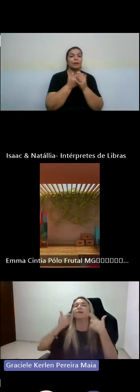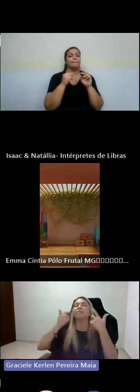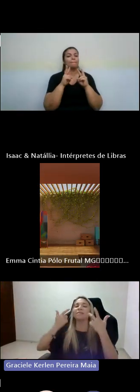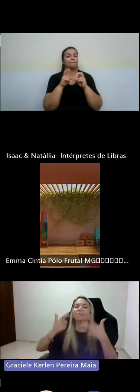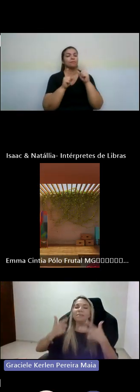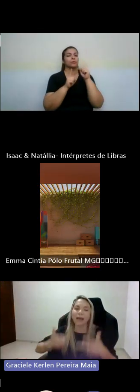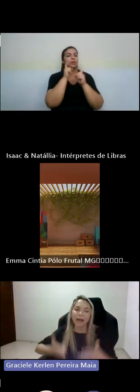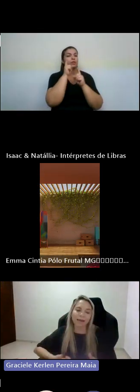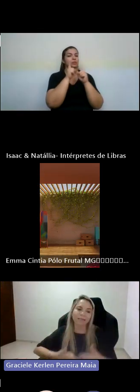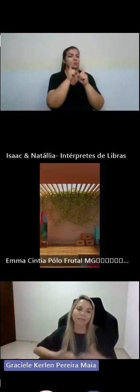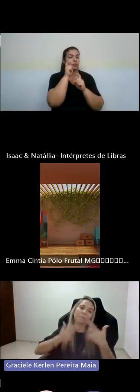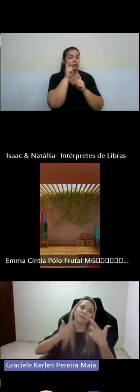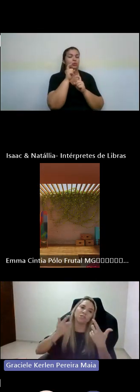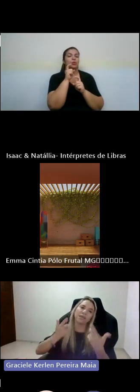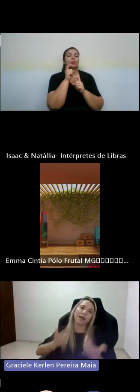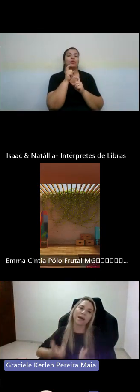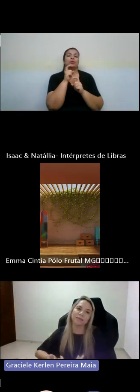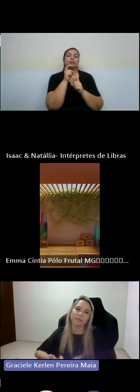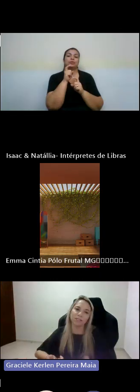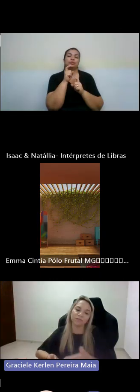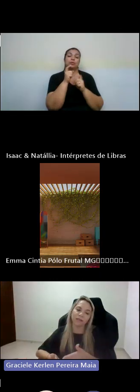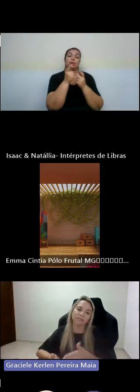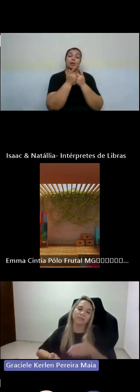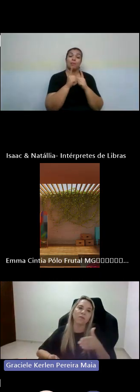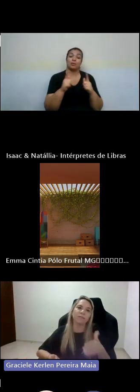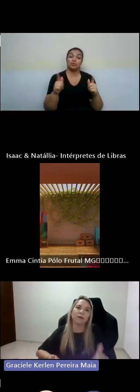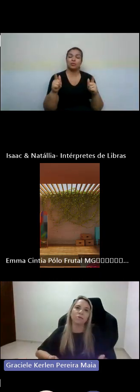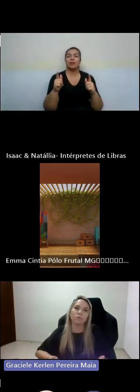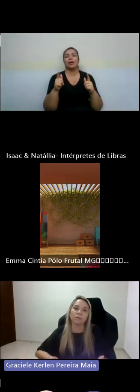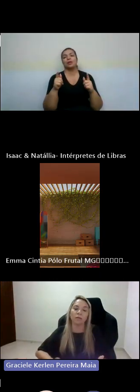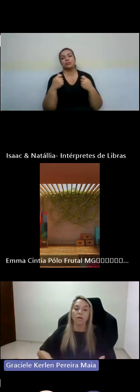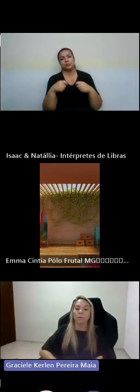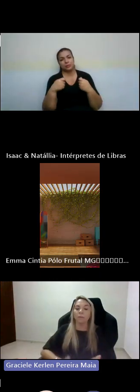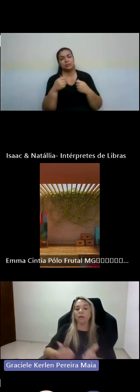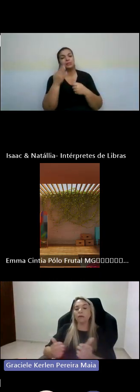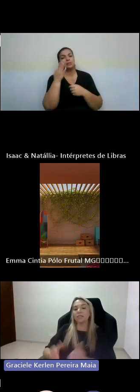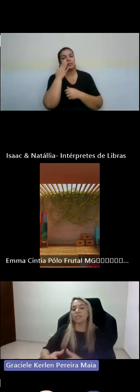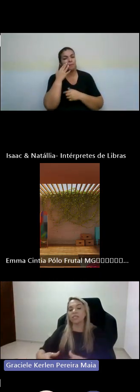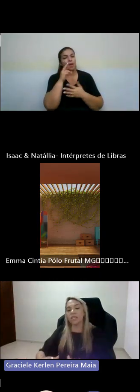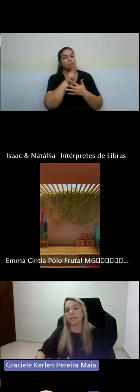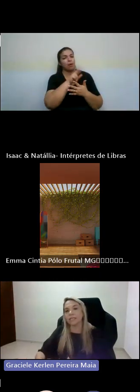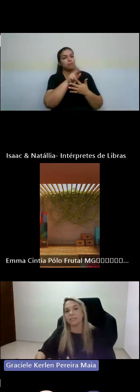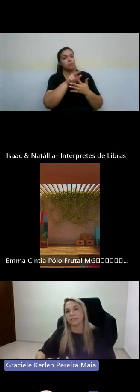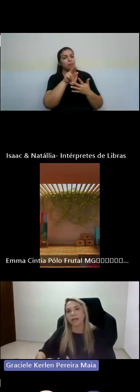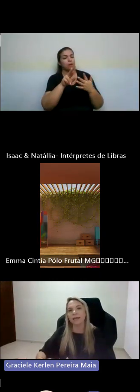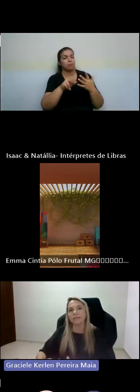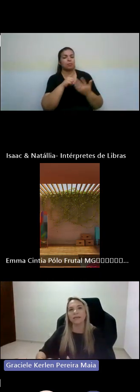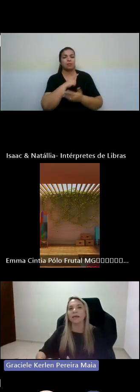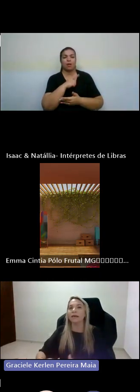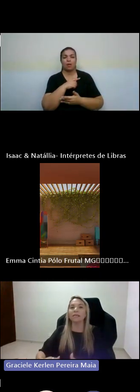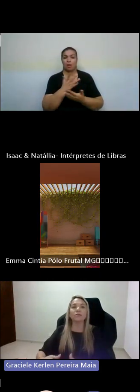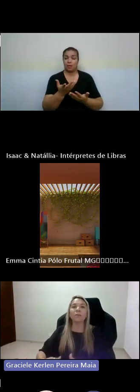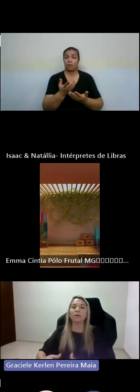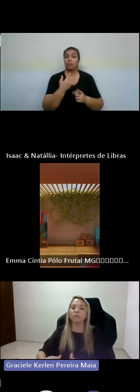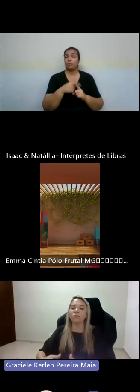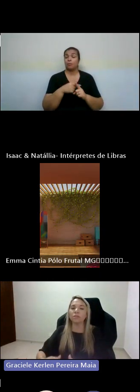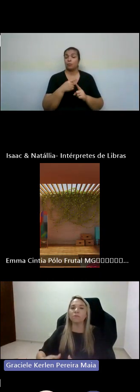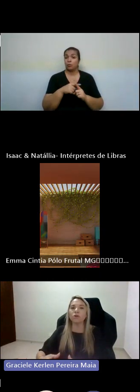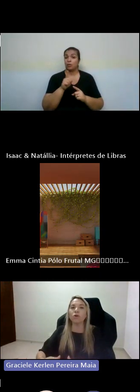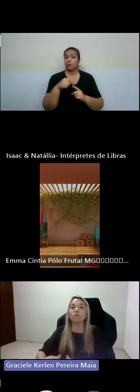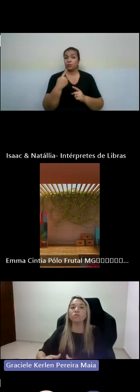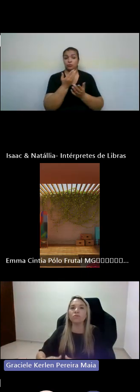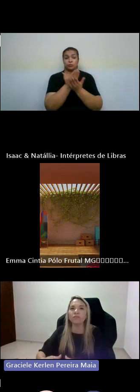expressões faciais, gramaticais e diferenciar uma da outra. Porque quando a gente chega na sintase, isso é